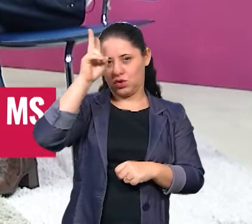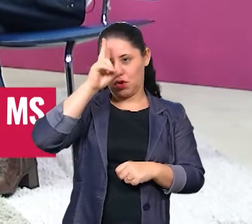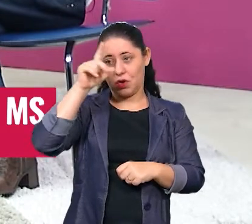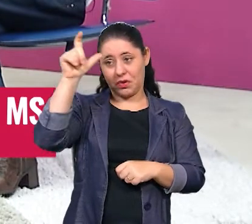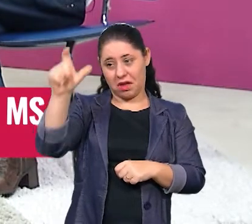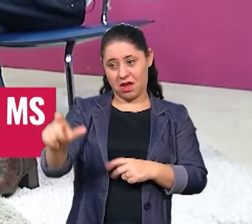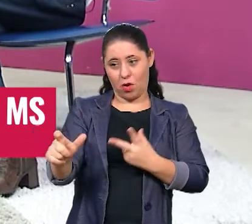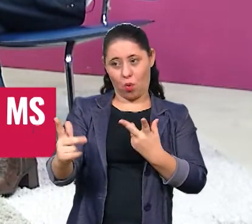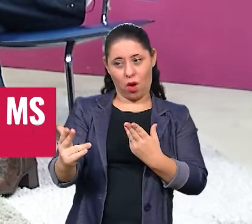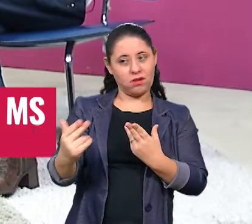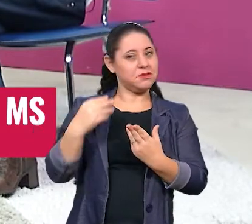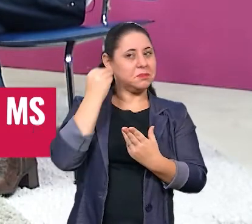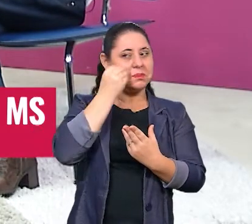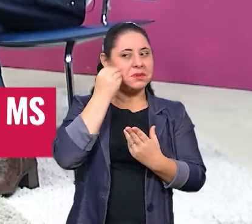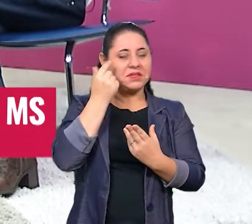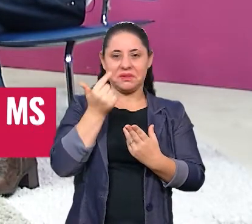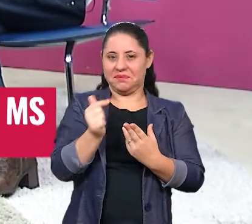experiência.